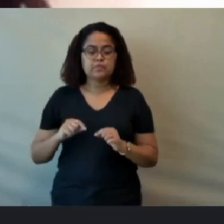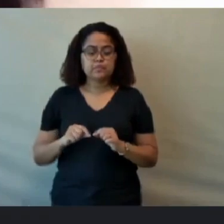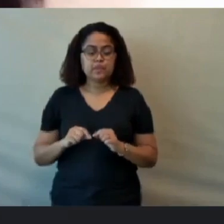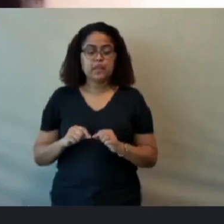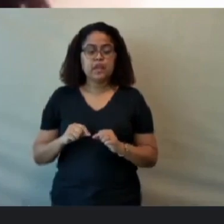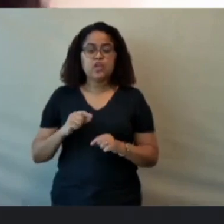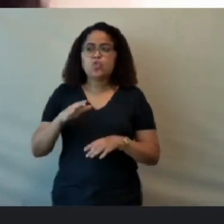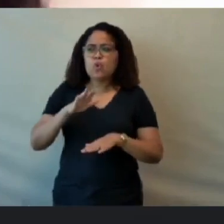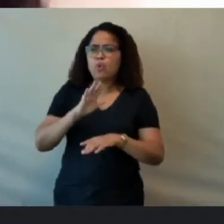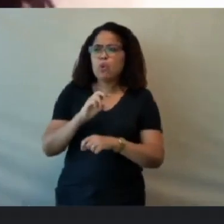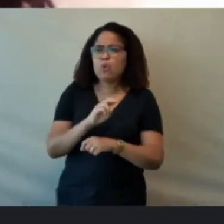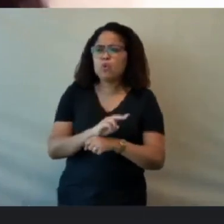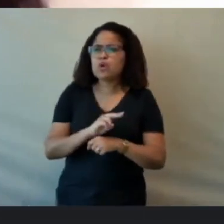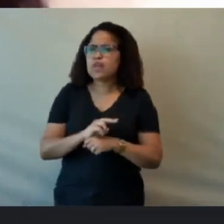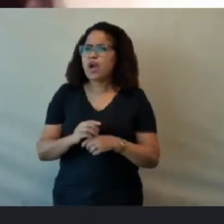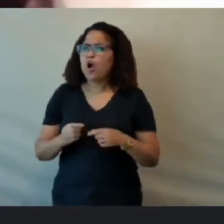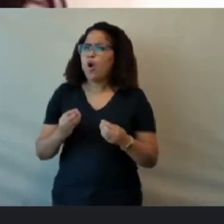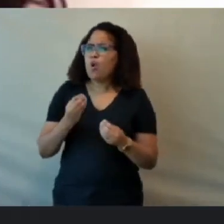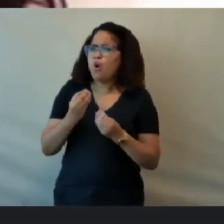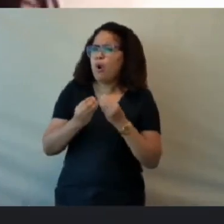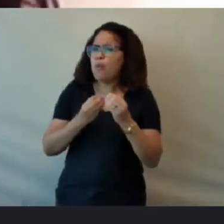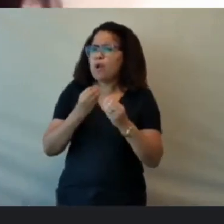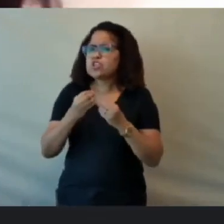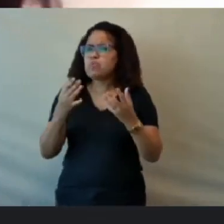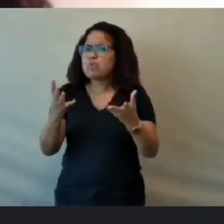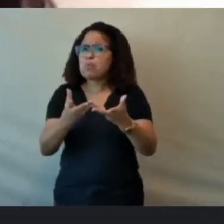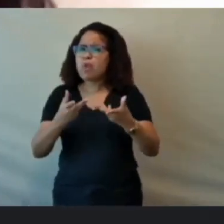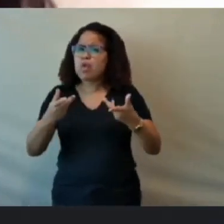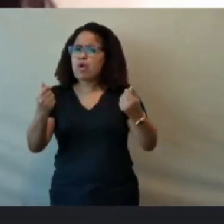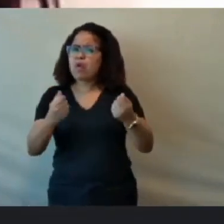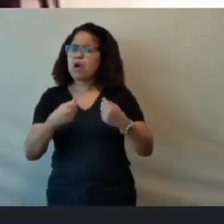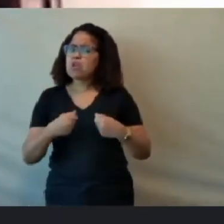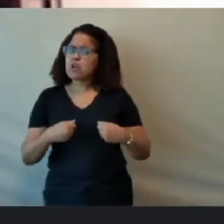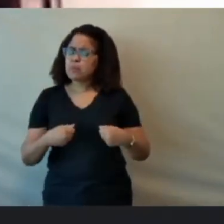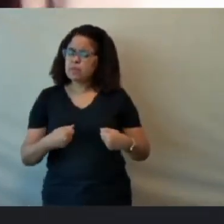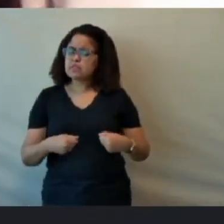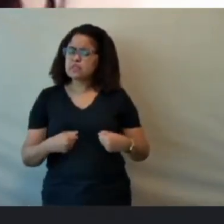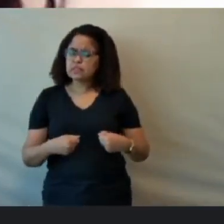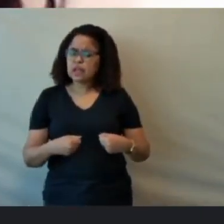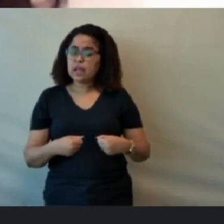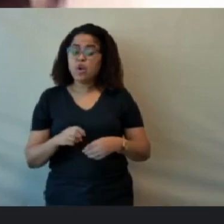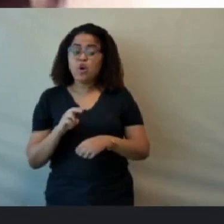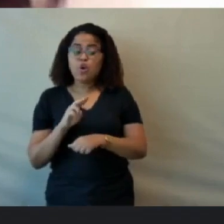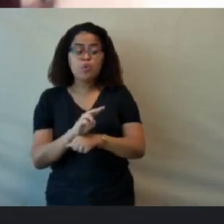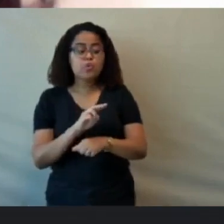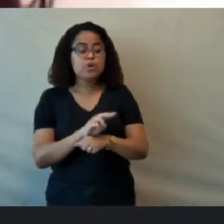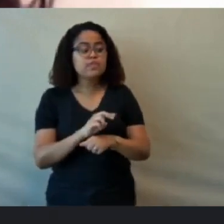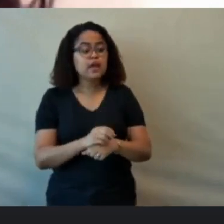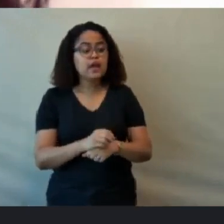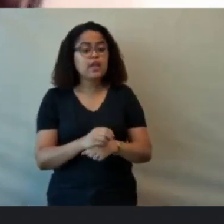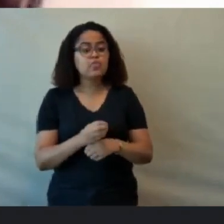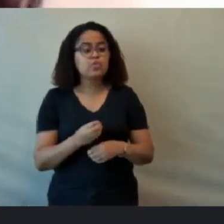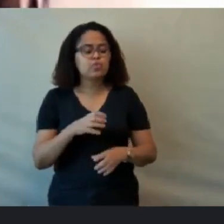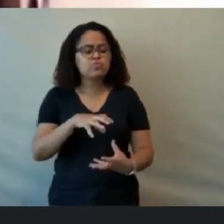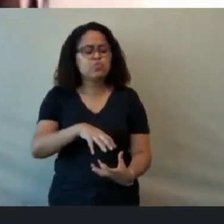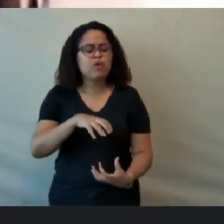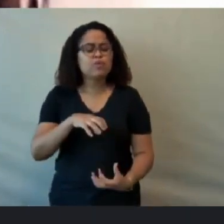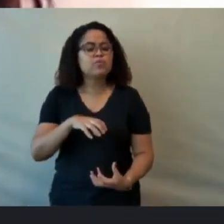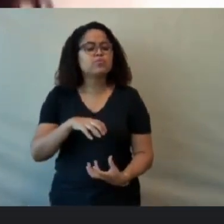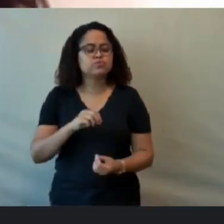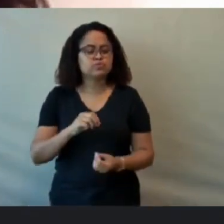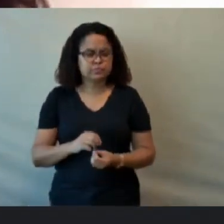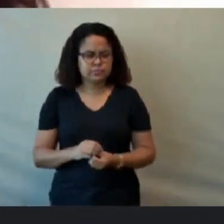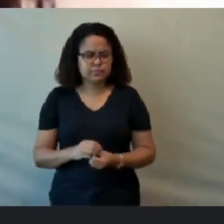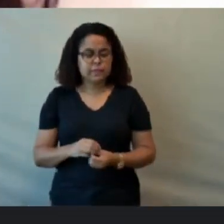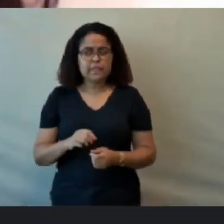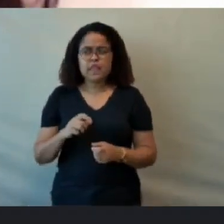pode ampliar, melhorar, qualificar o cuidado que é dispensado, e aí pensando não só nas pessoas que